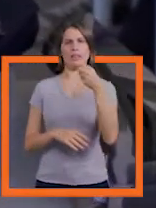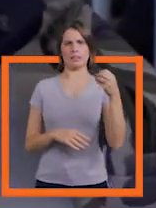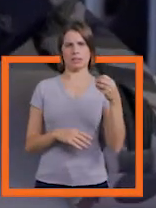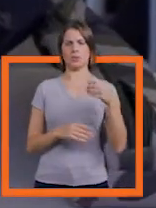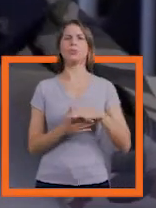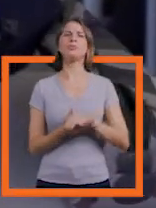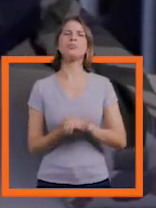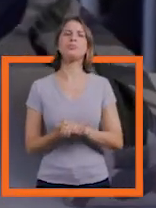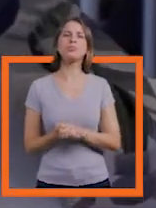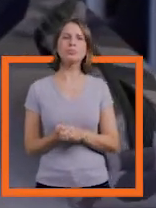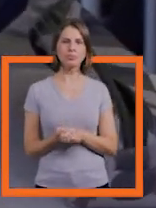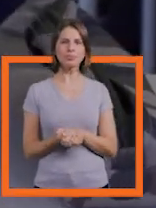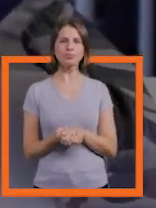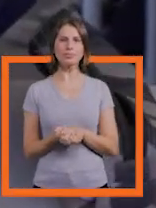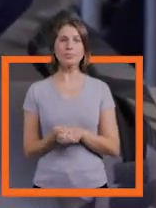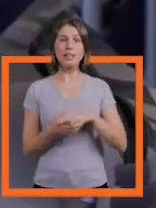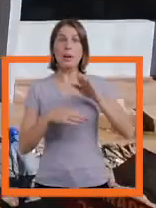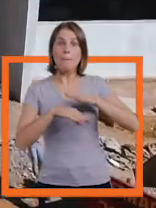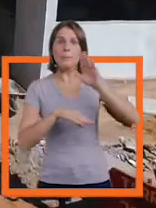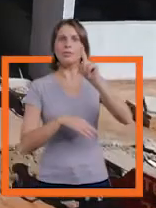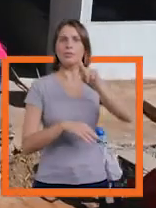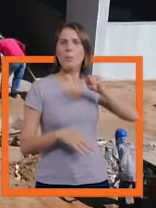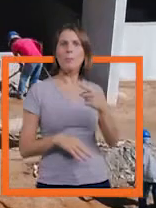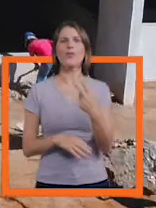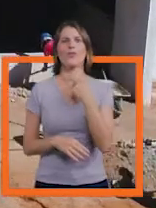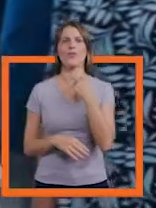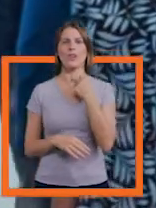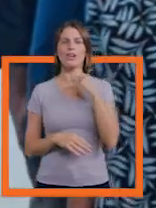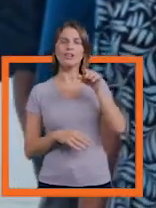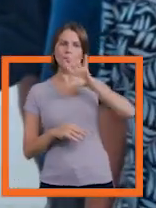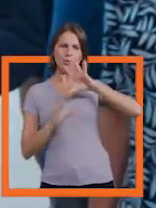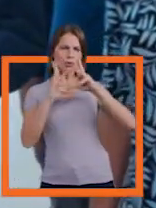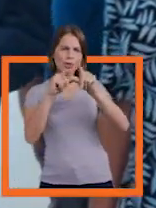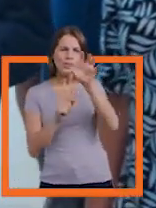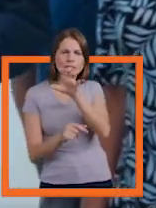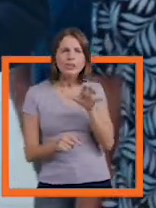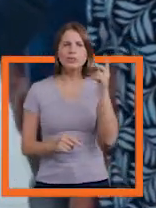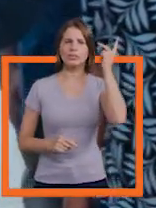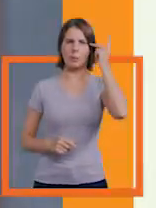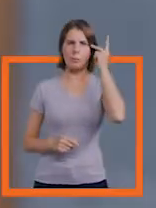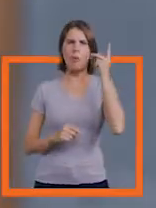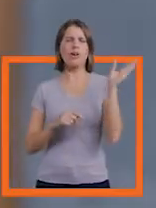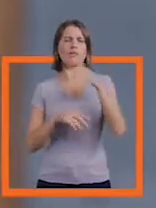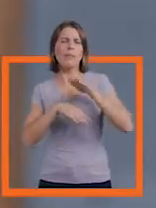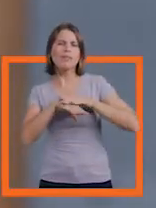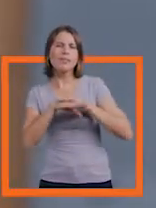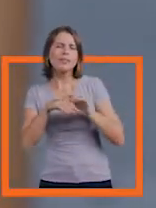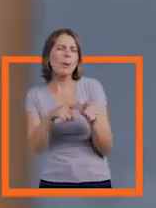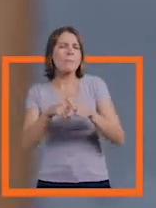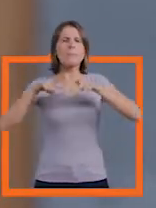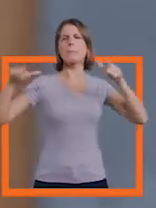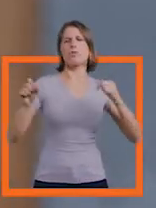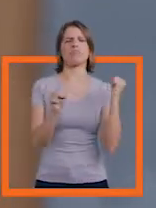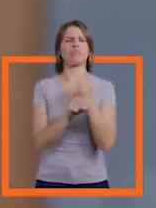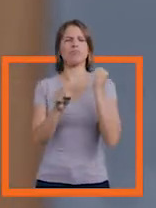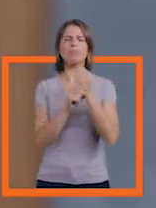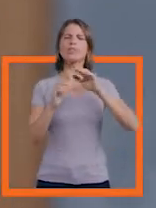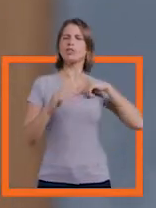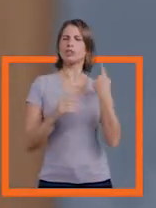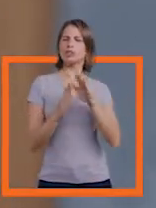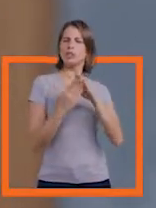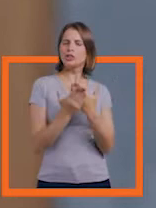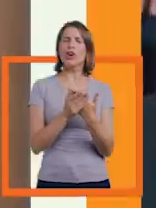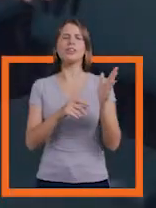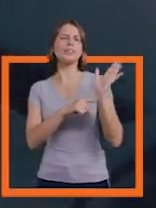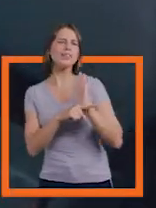terminar todas as 300 que estão em obras e fazer 1000 novas por todo o estado de São Paulo. Vamos fazer o maior programa de reformas das